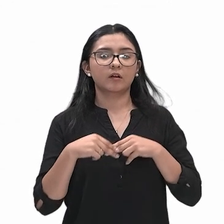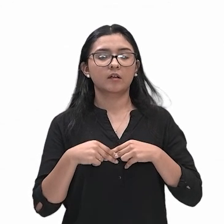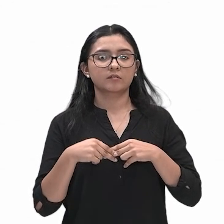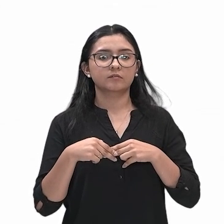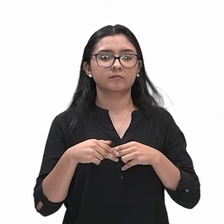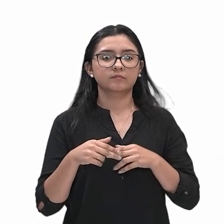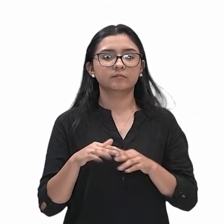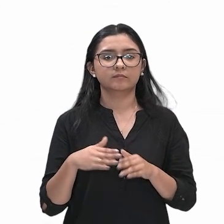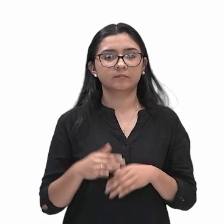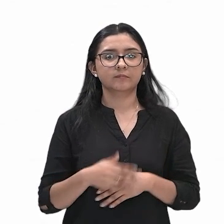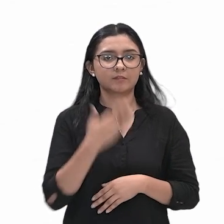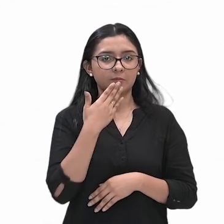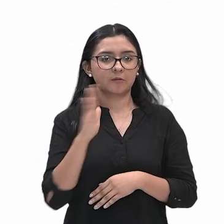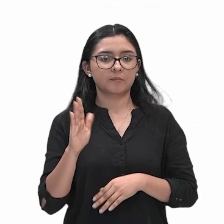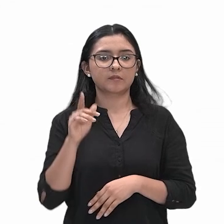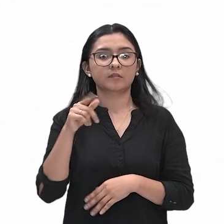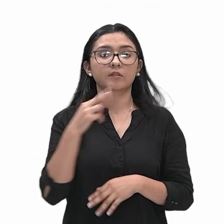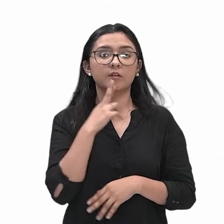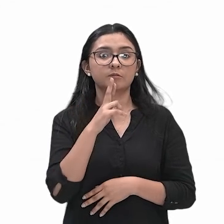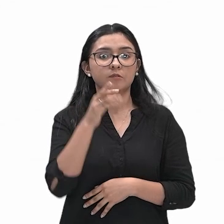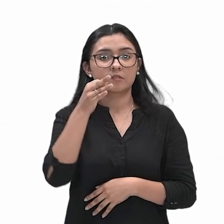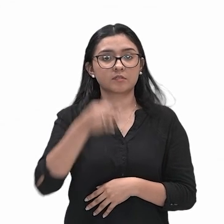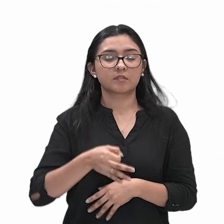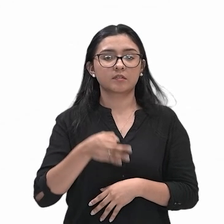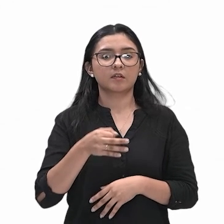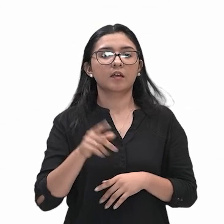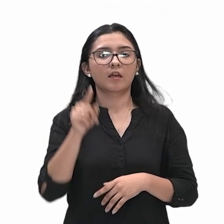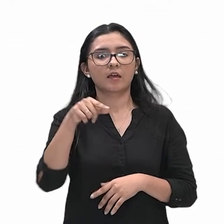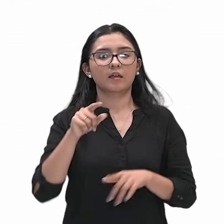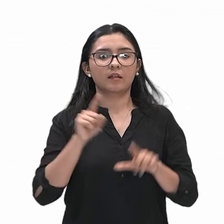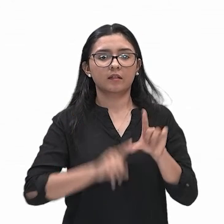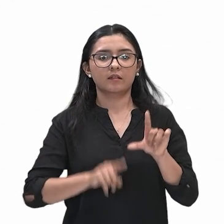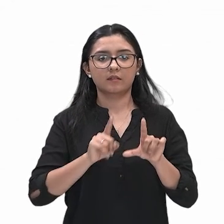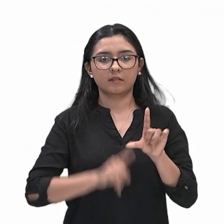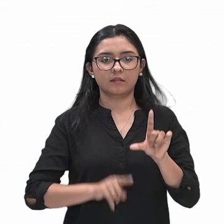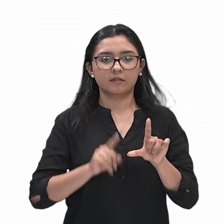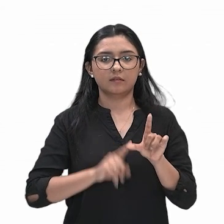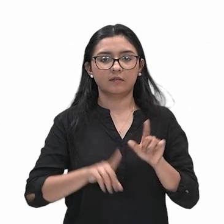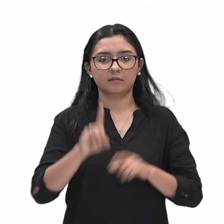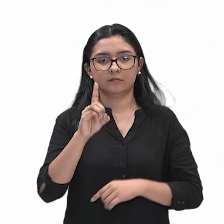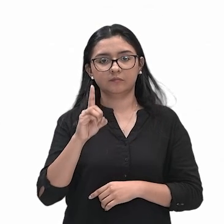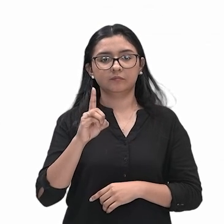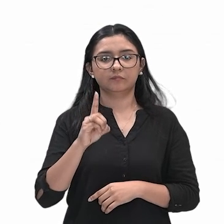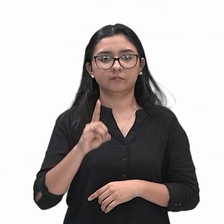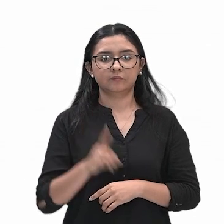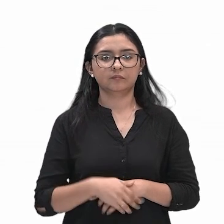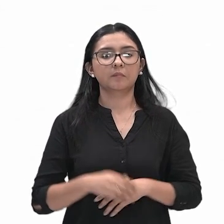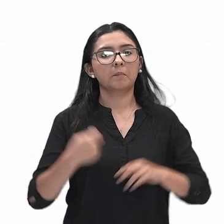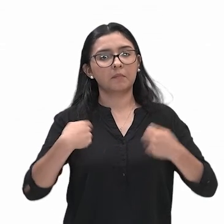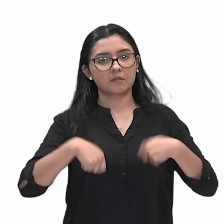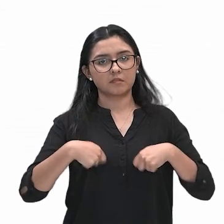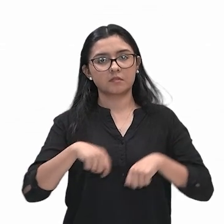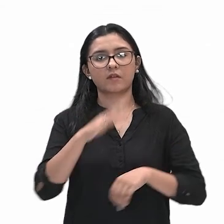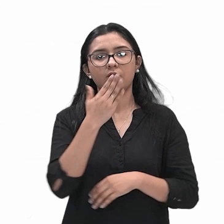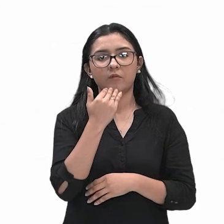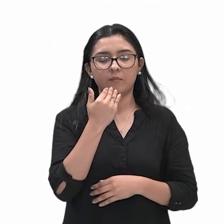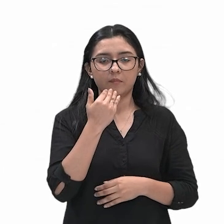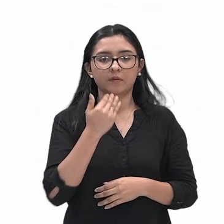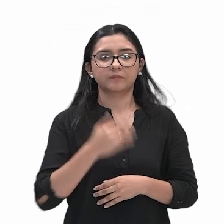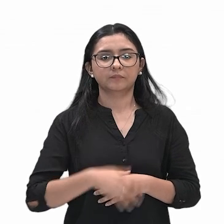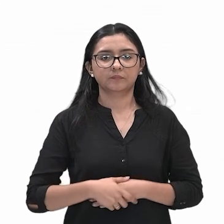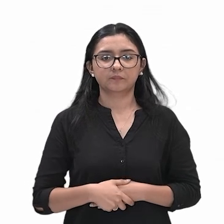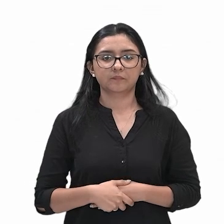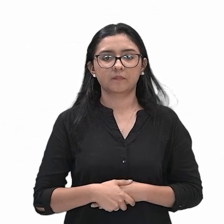com certeza a resposta correta é a letra D, né? Eles precisavam ali